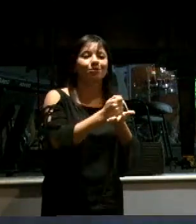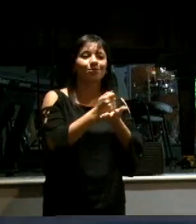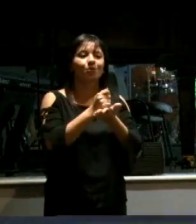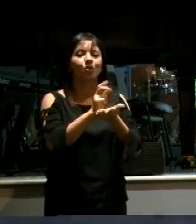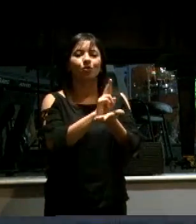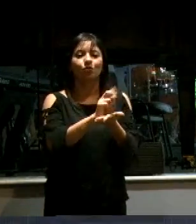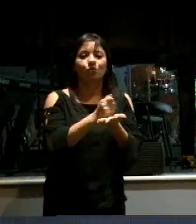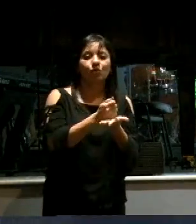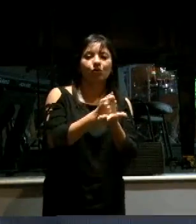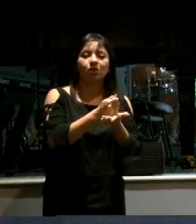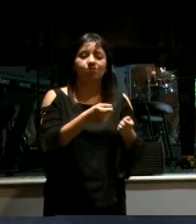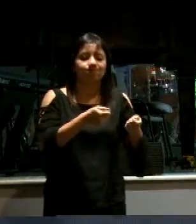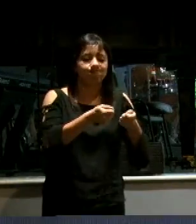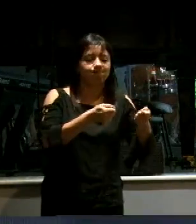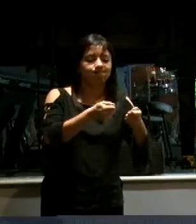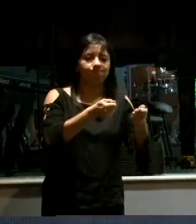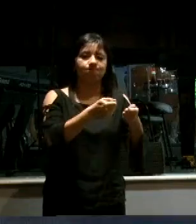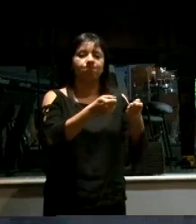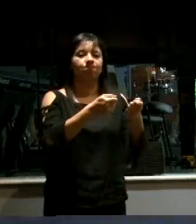perder o controle.